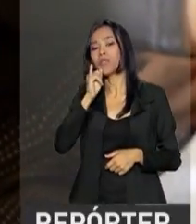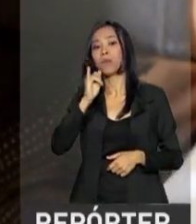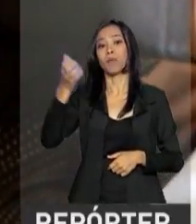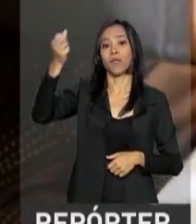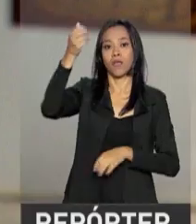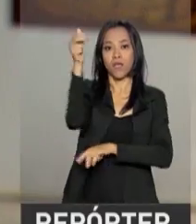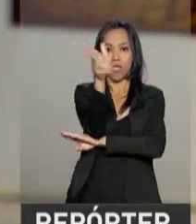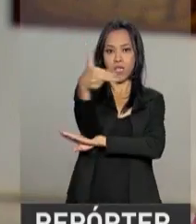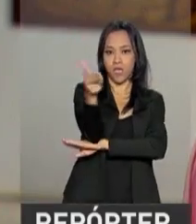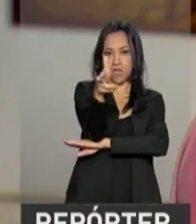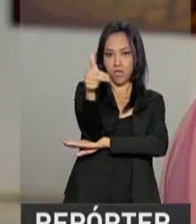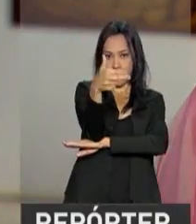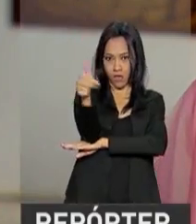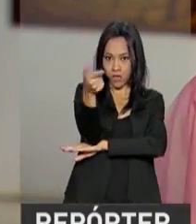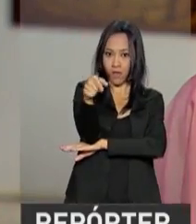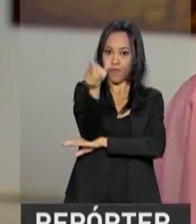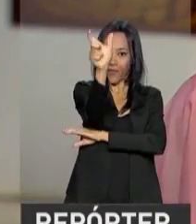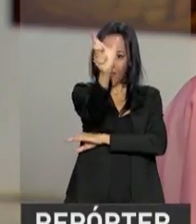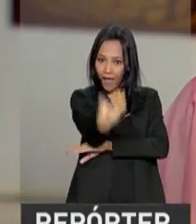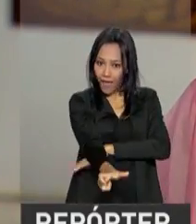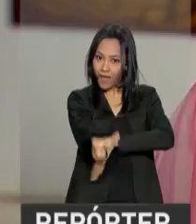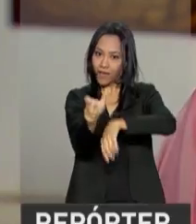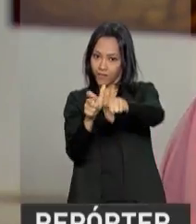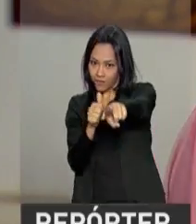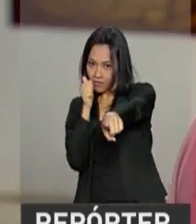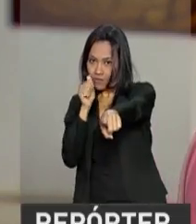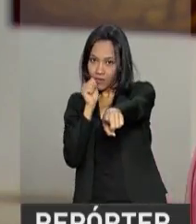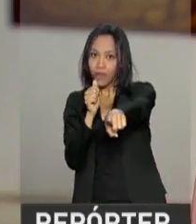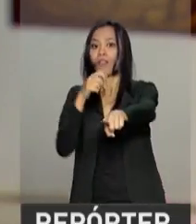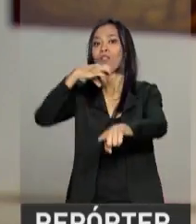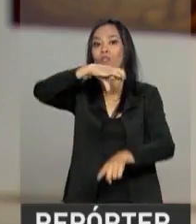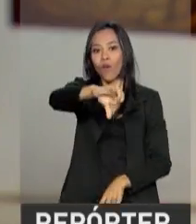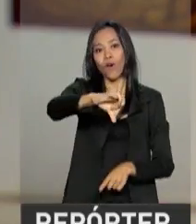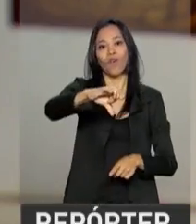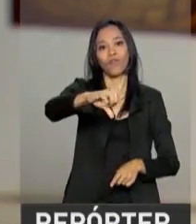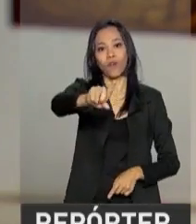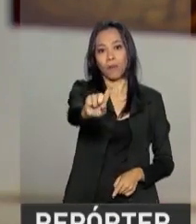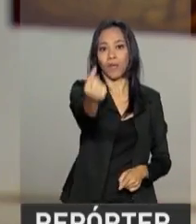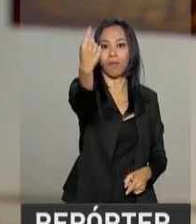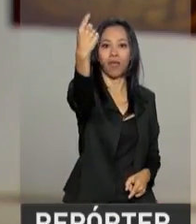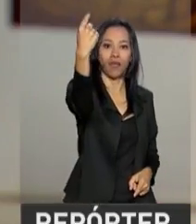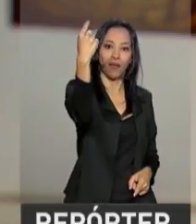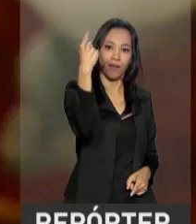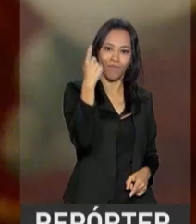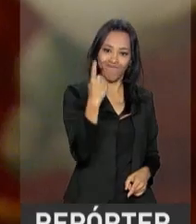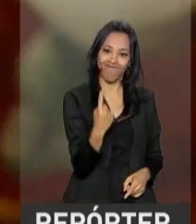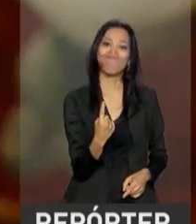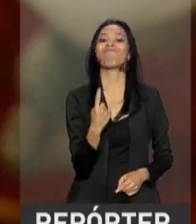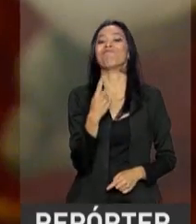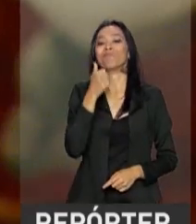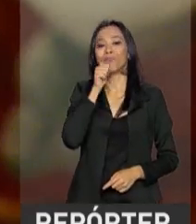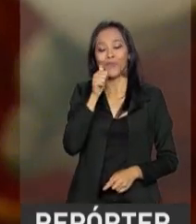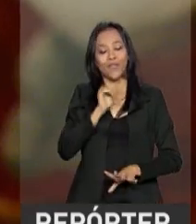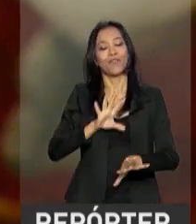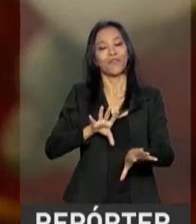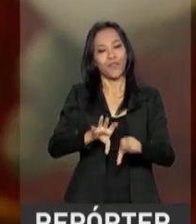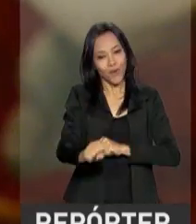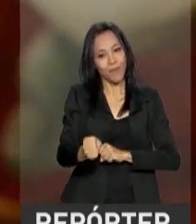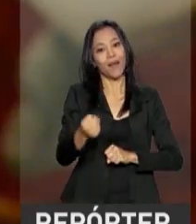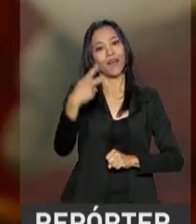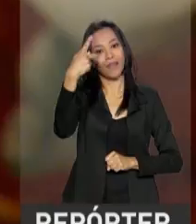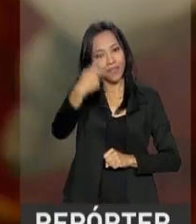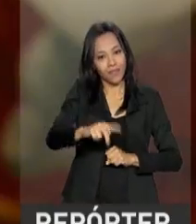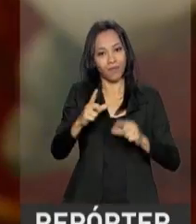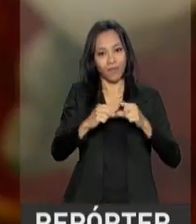e consulados. A madrinha da turma, que tem 9 mulheres, foi a primeira mulher diplomata formada no Instituto Rio